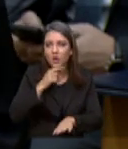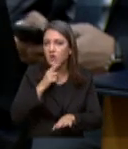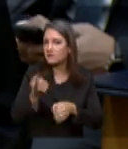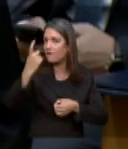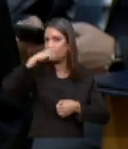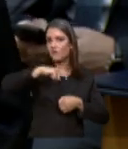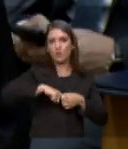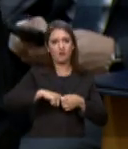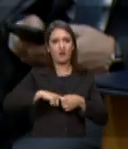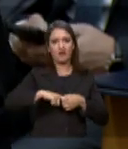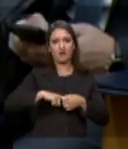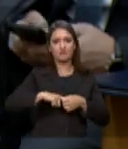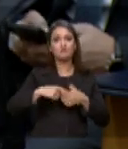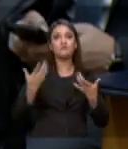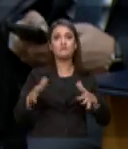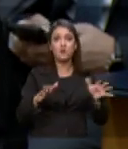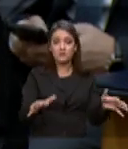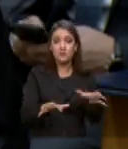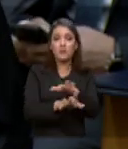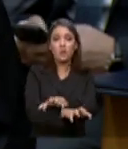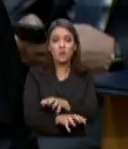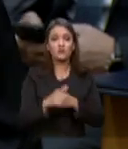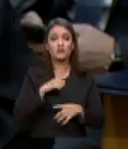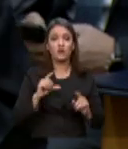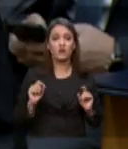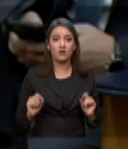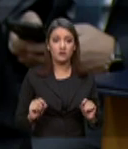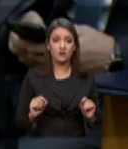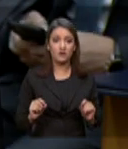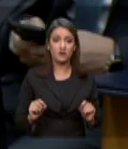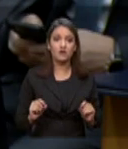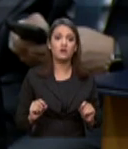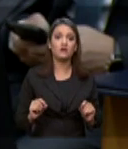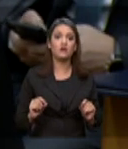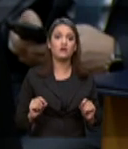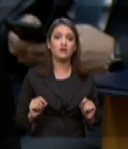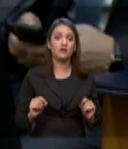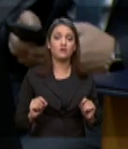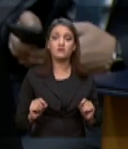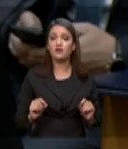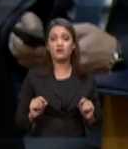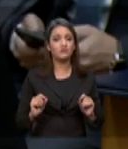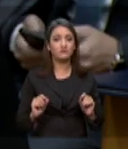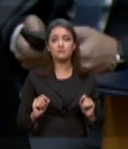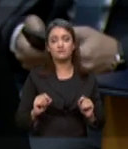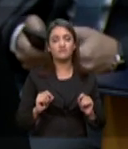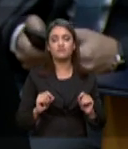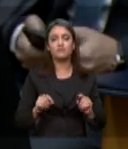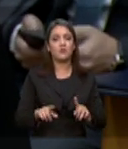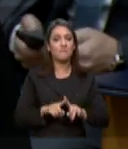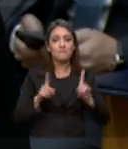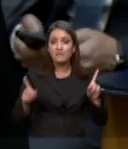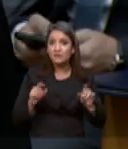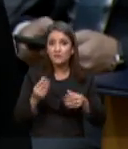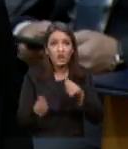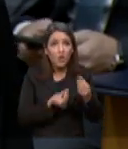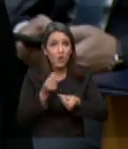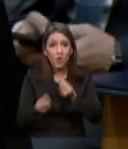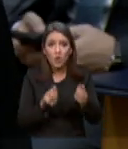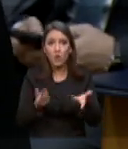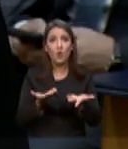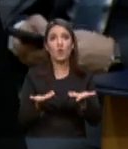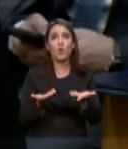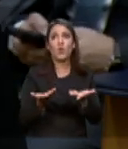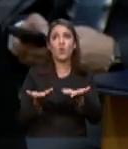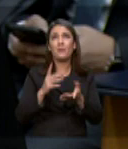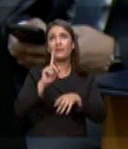ponto em que o bioma passará por mudanças irreversíveis, com irremediáveis perdas aos serviços ecossistêmicos. Ele seria